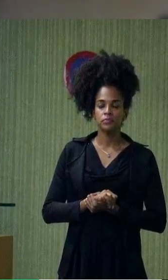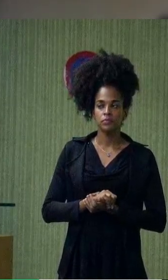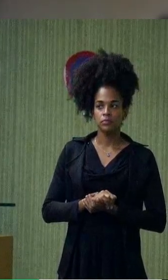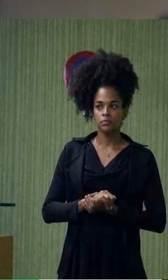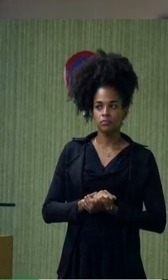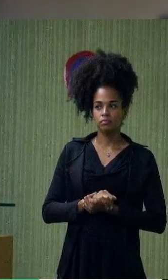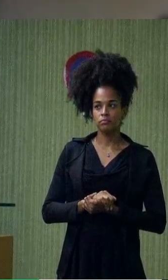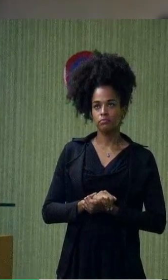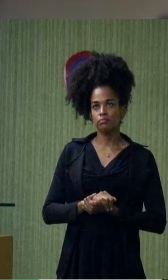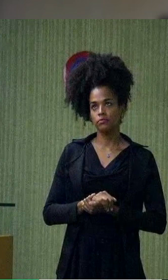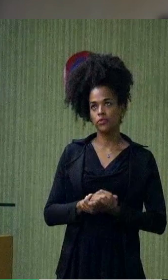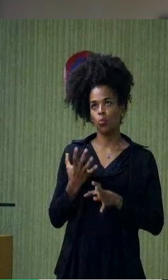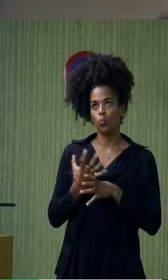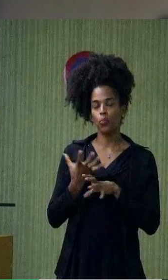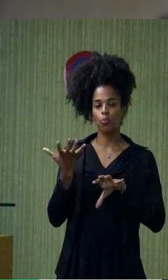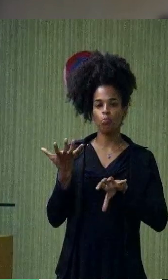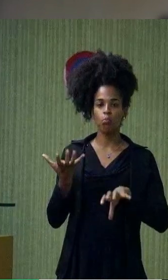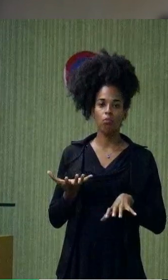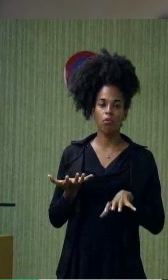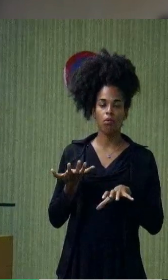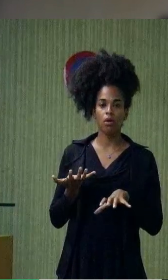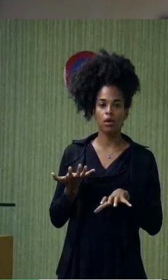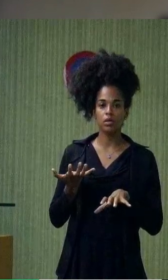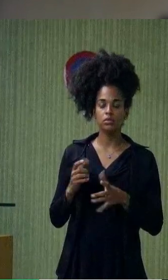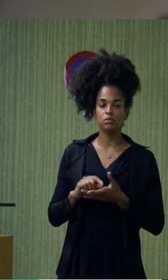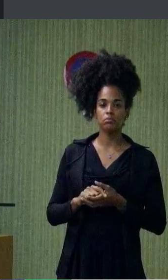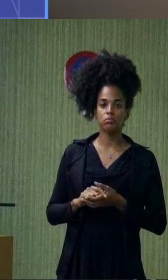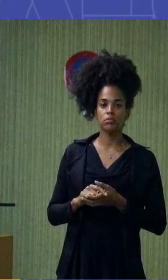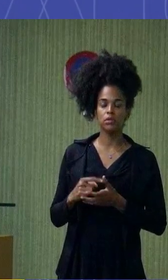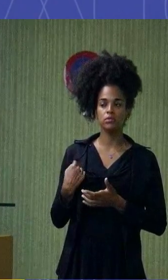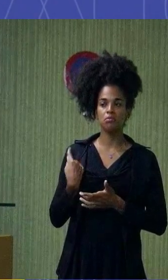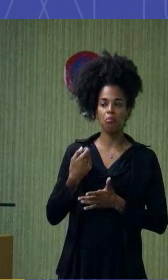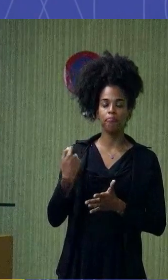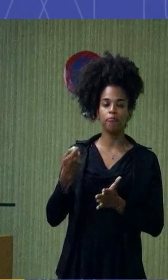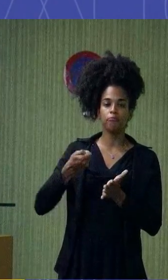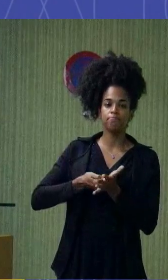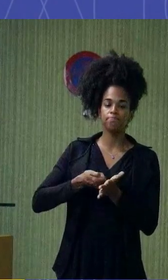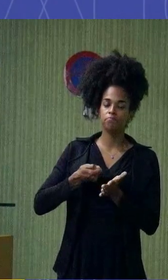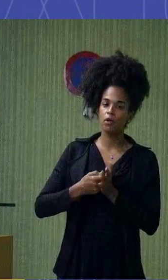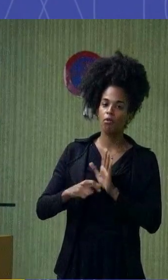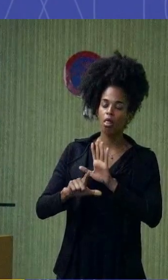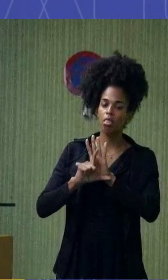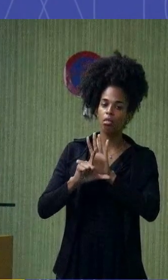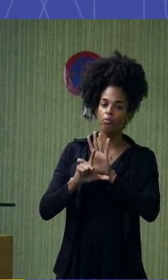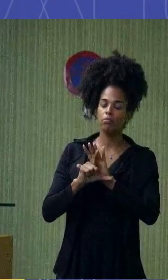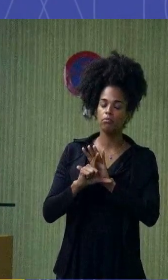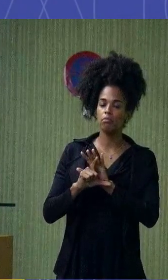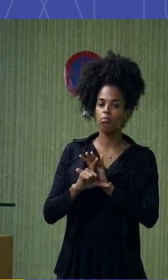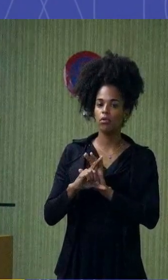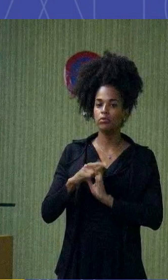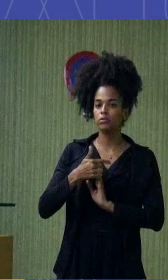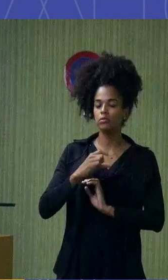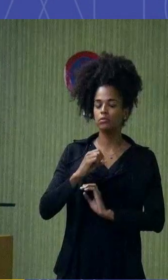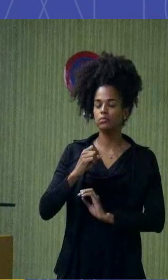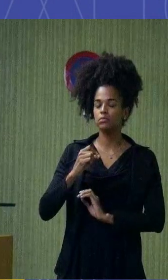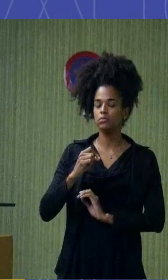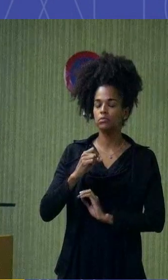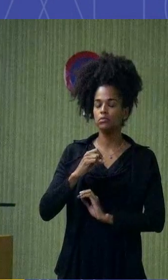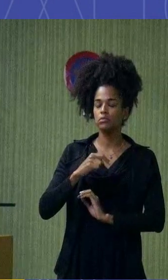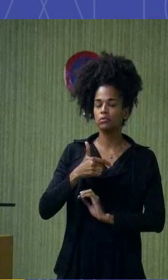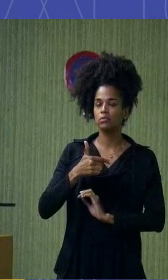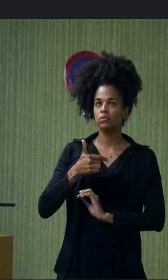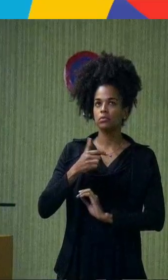congresso nacional e que se se consubstanciou no projeto de lei eh 2600 e